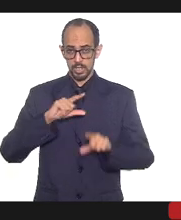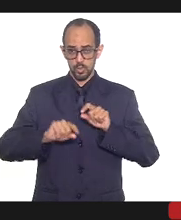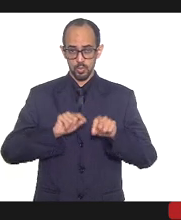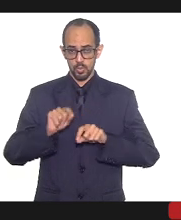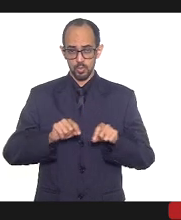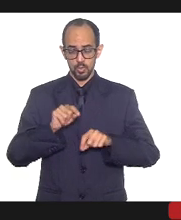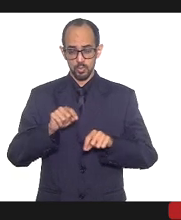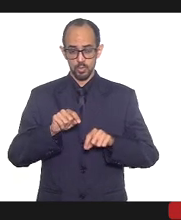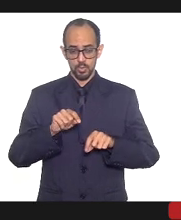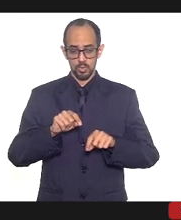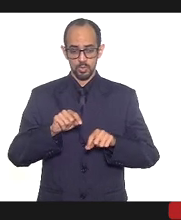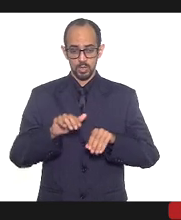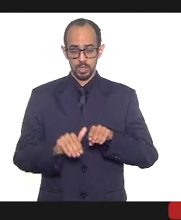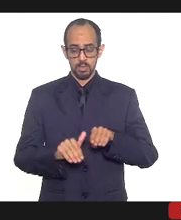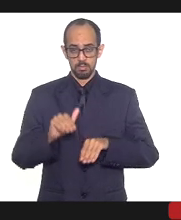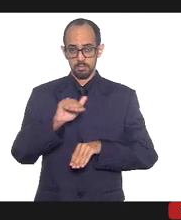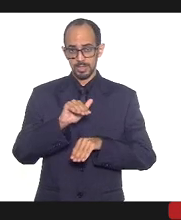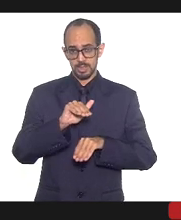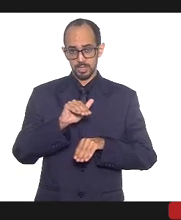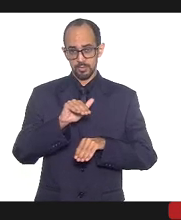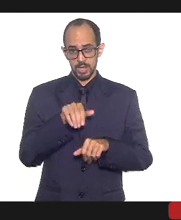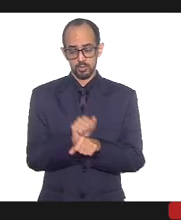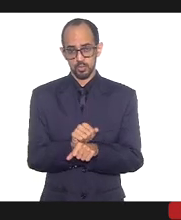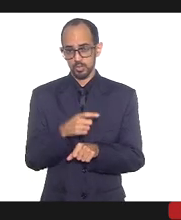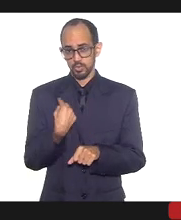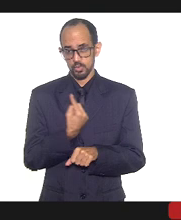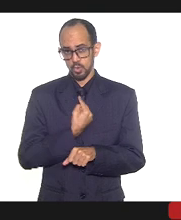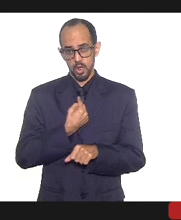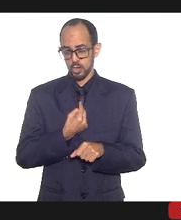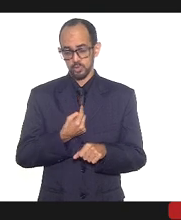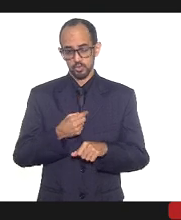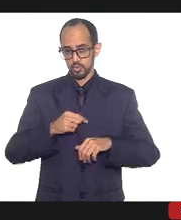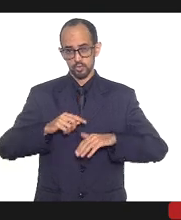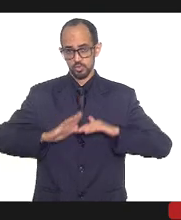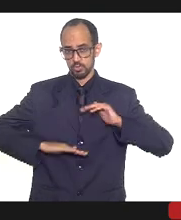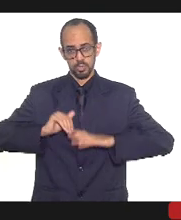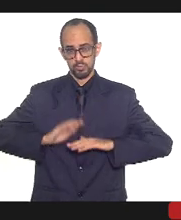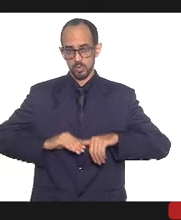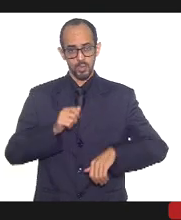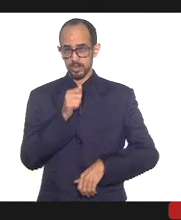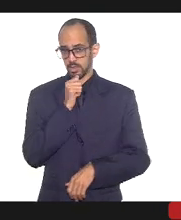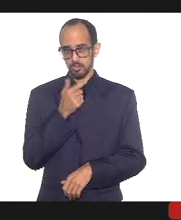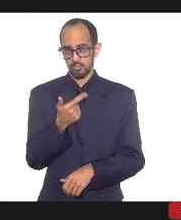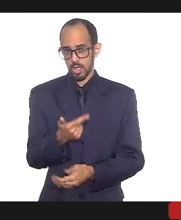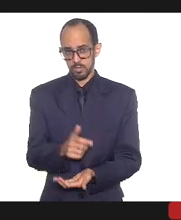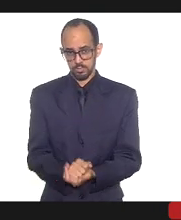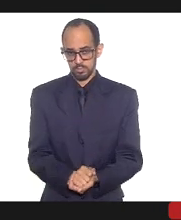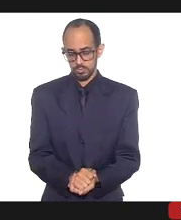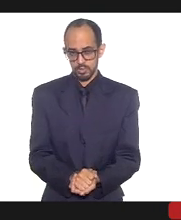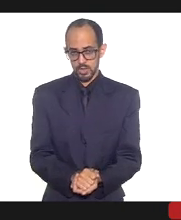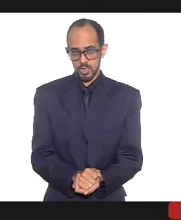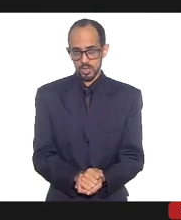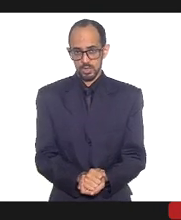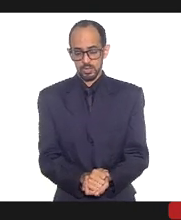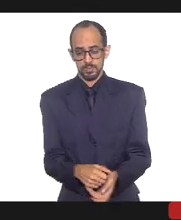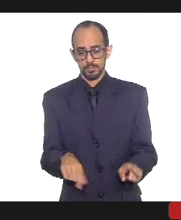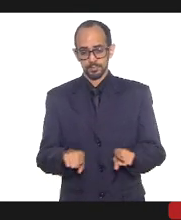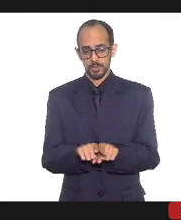mais alto, e o nosso cargo não está. Né, até mesmo pessoas